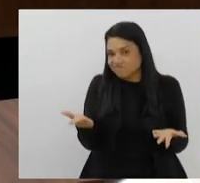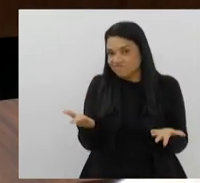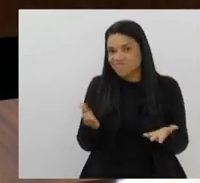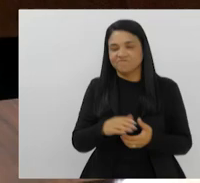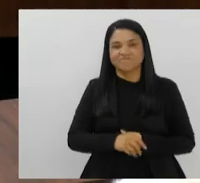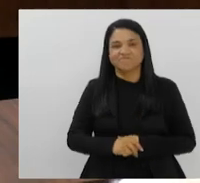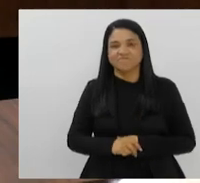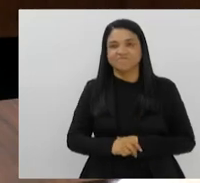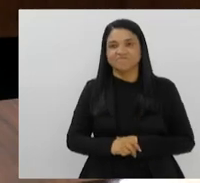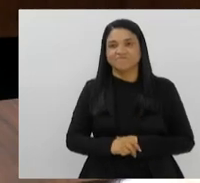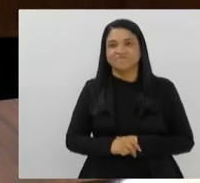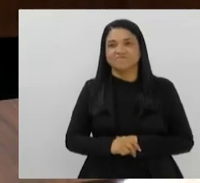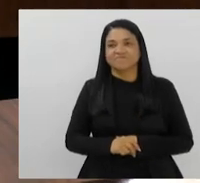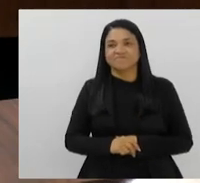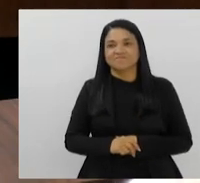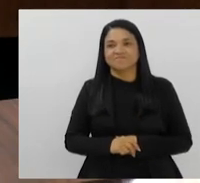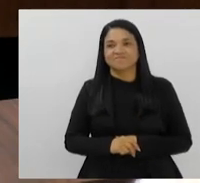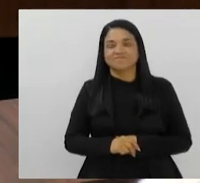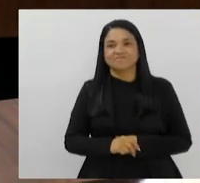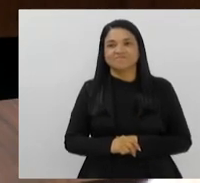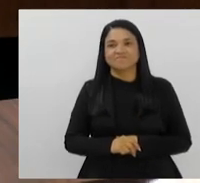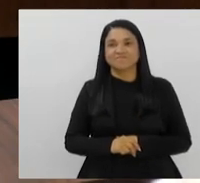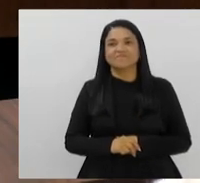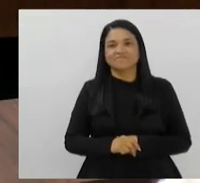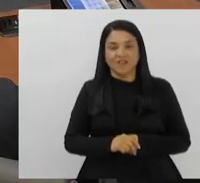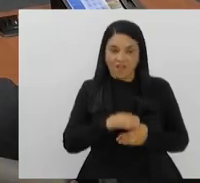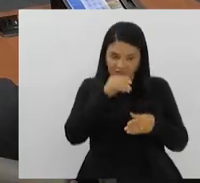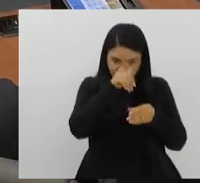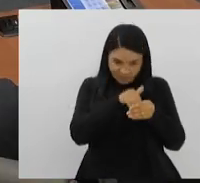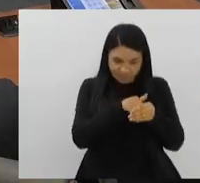para mostrar quanto veio o voto certo, lá não estava.